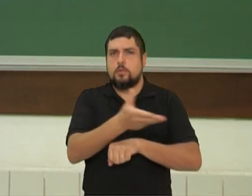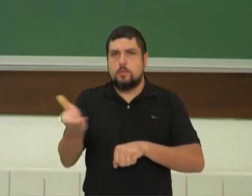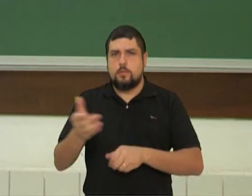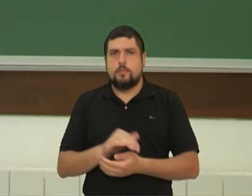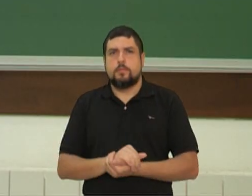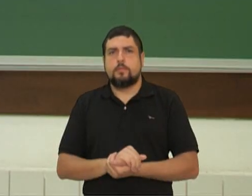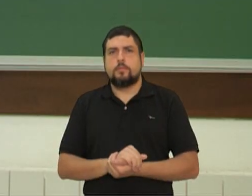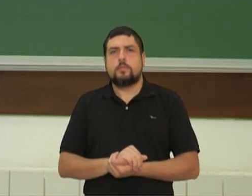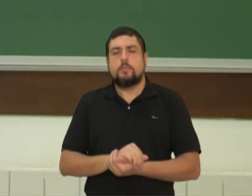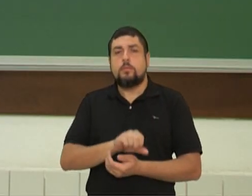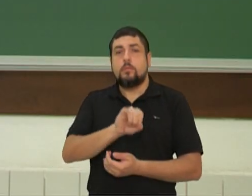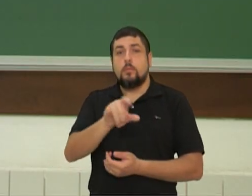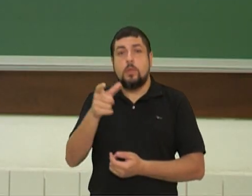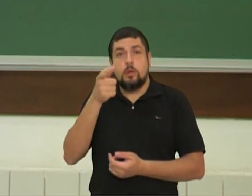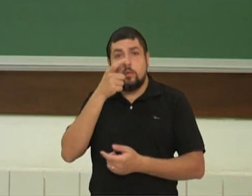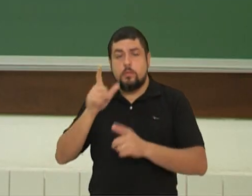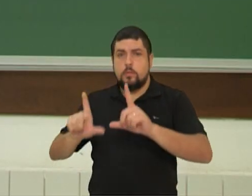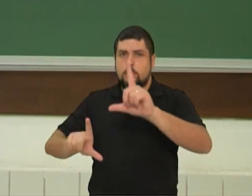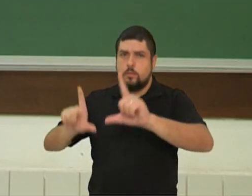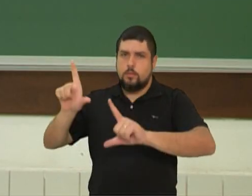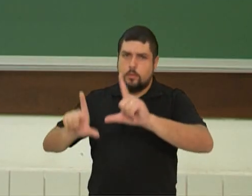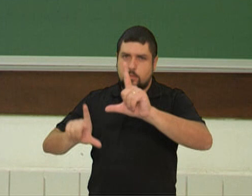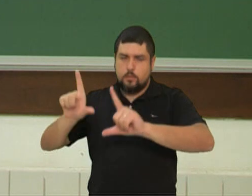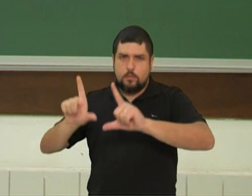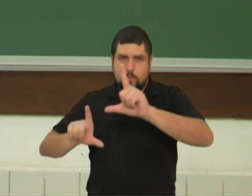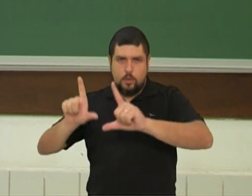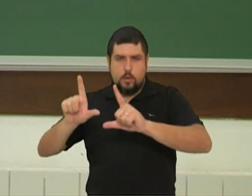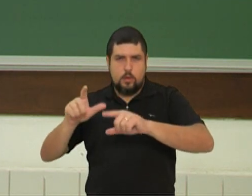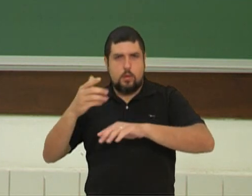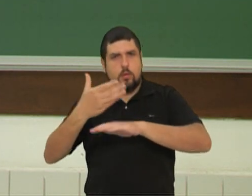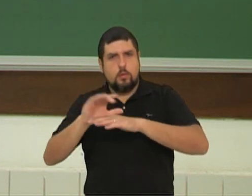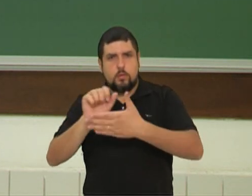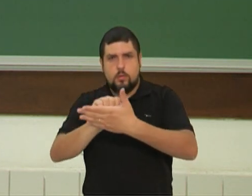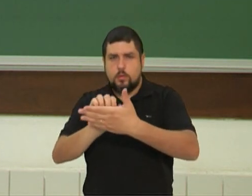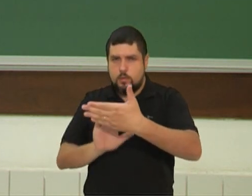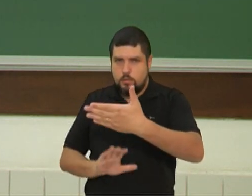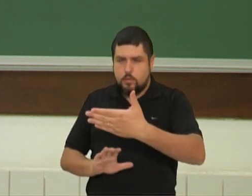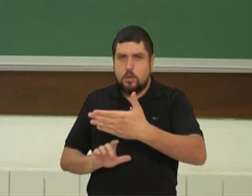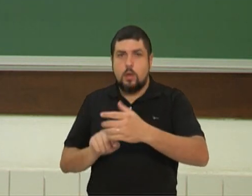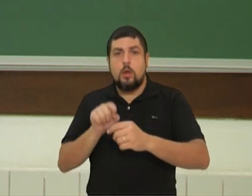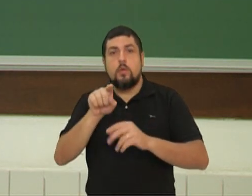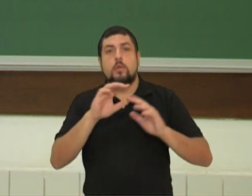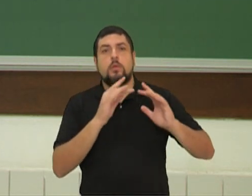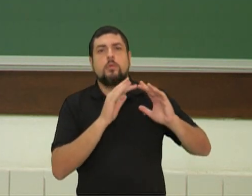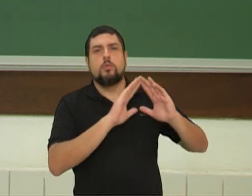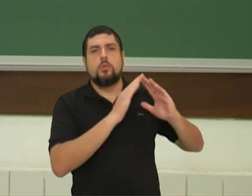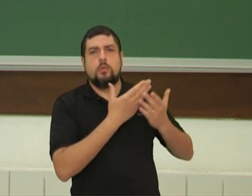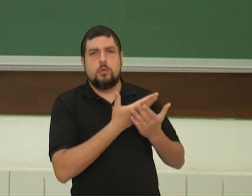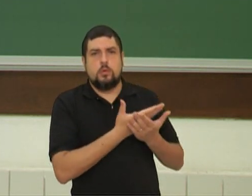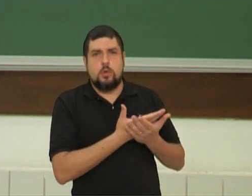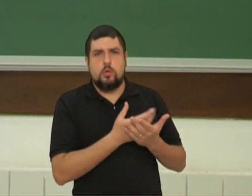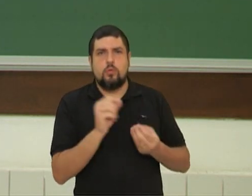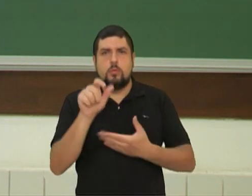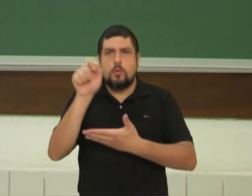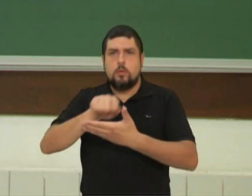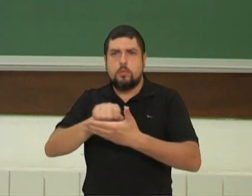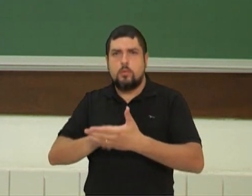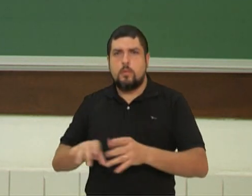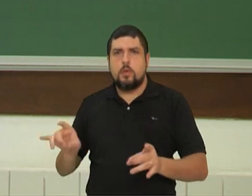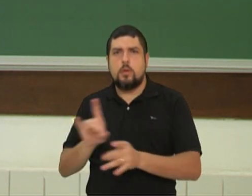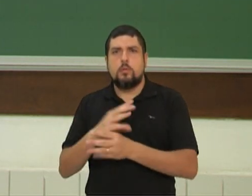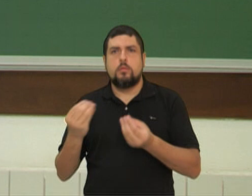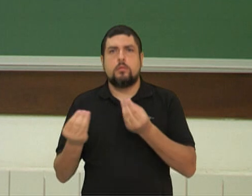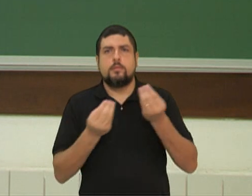você está acompanhando pela TV aberta, resolvendo as atividades, entre em contato com a sua escola para entregar essas